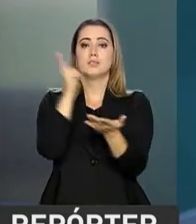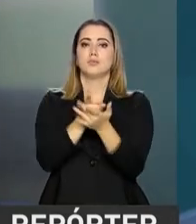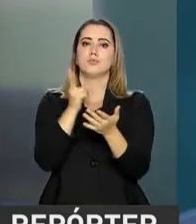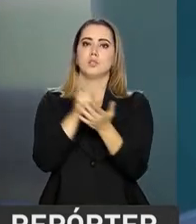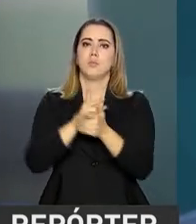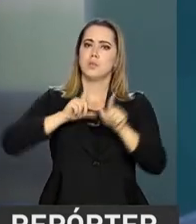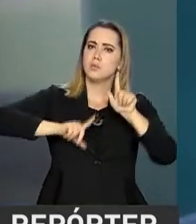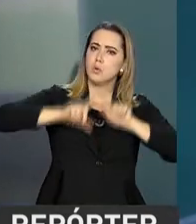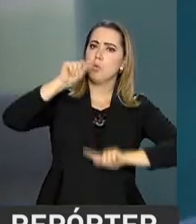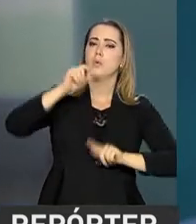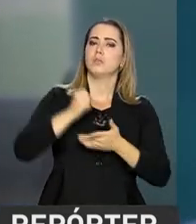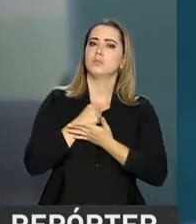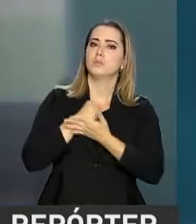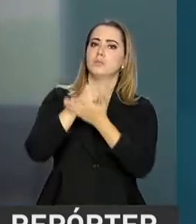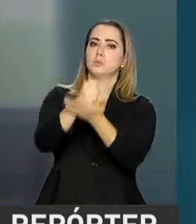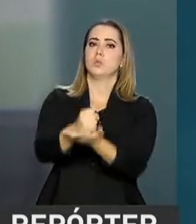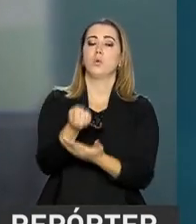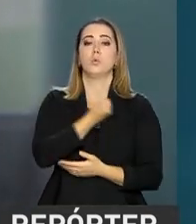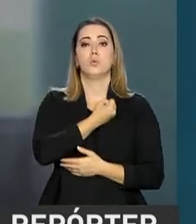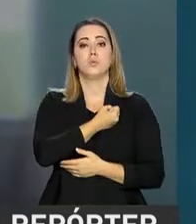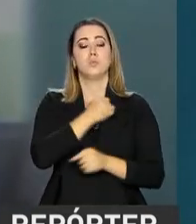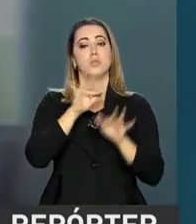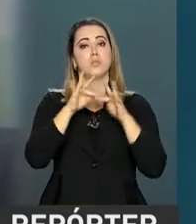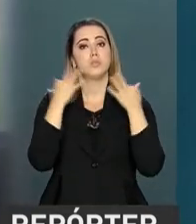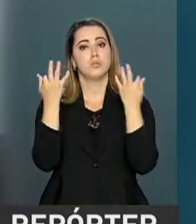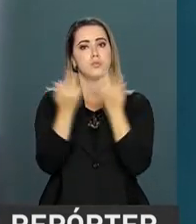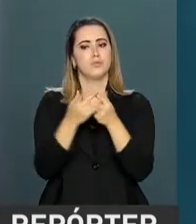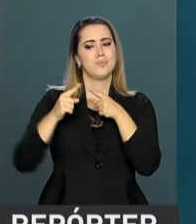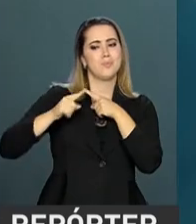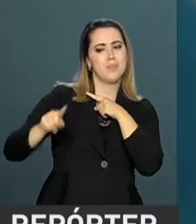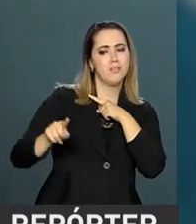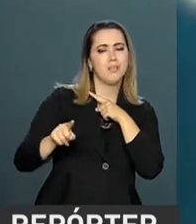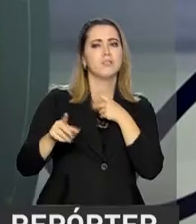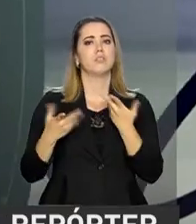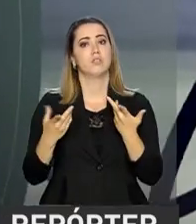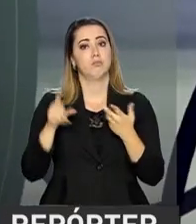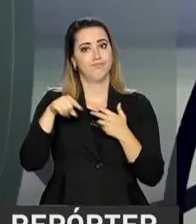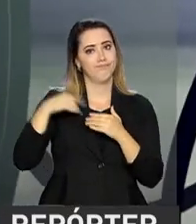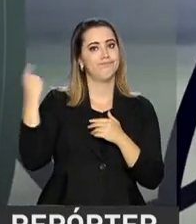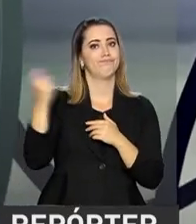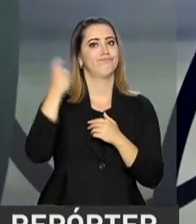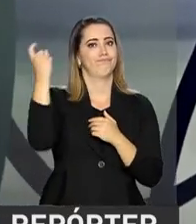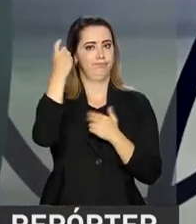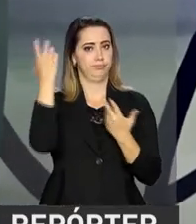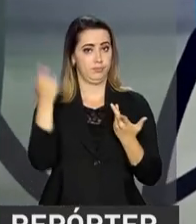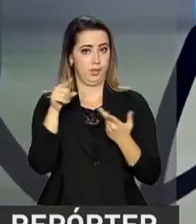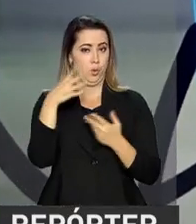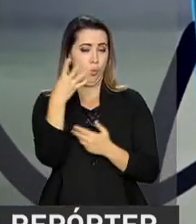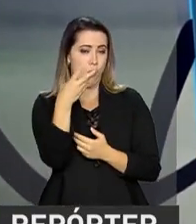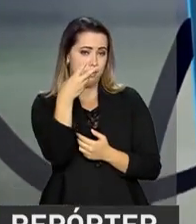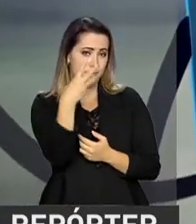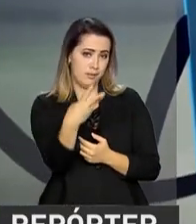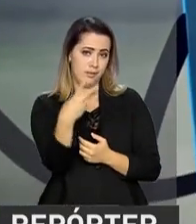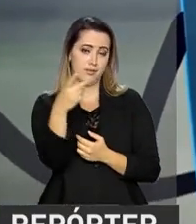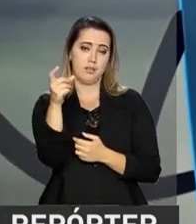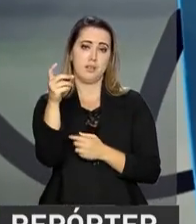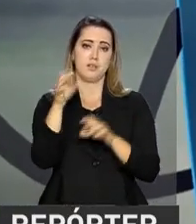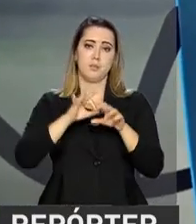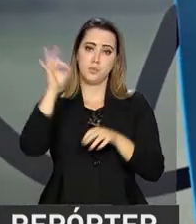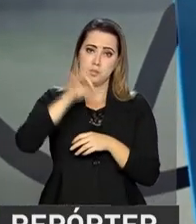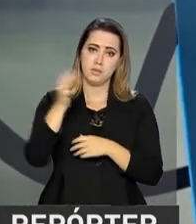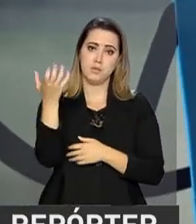recorde de doações, o número de famílias que recusam ainda é alto, cerca de 43%, o que